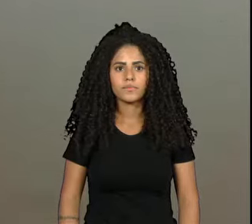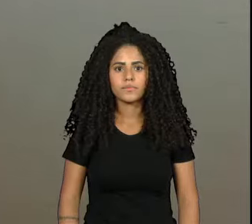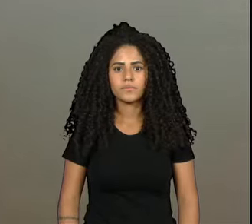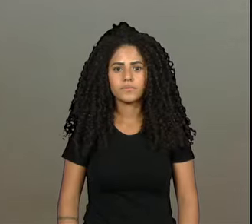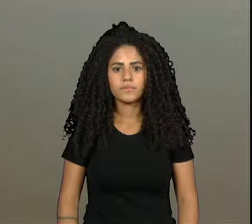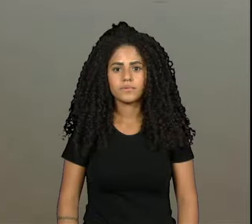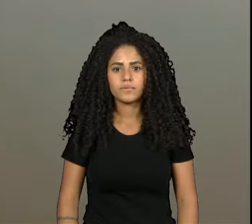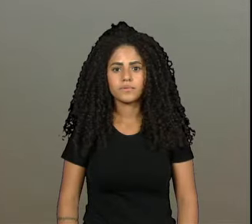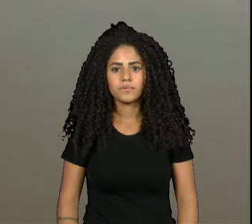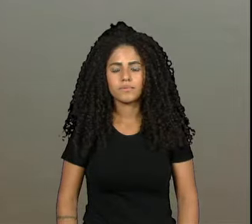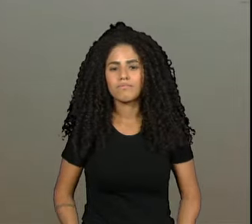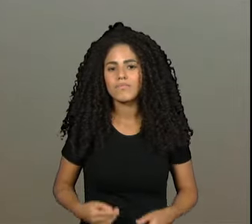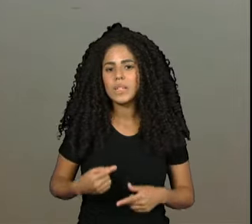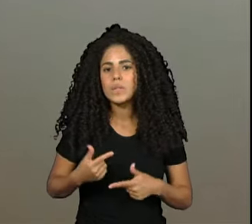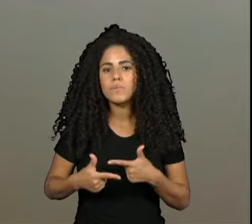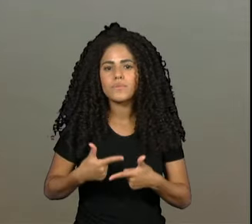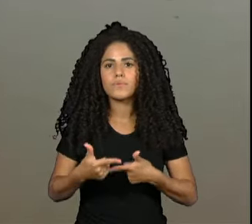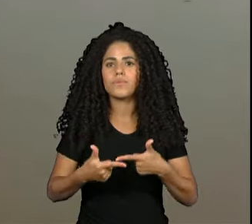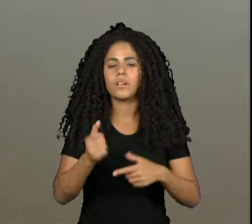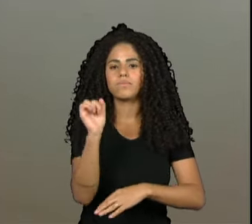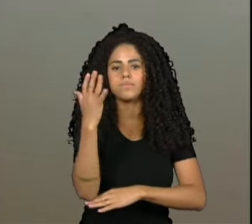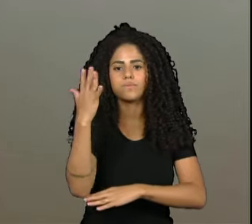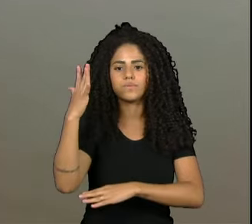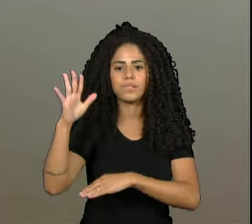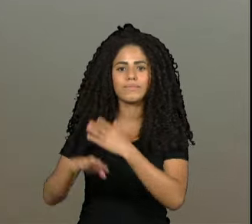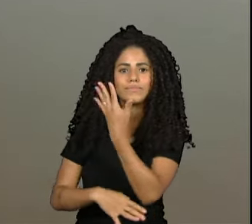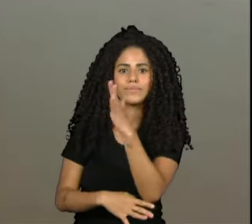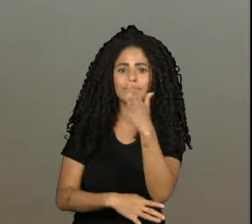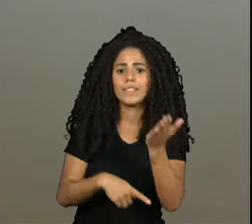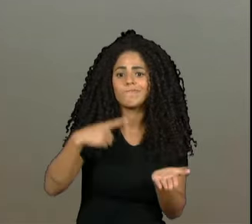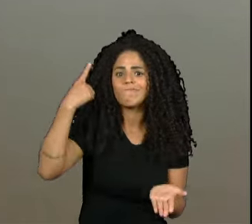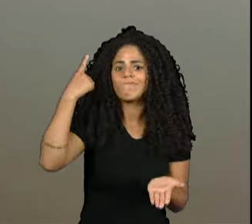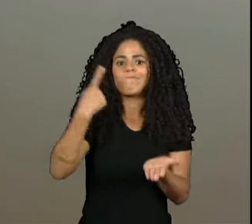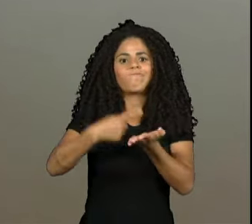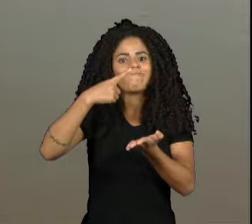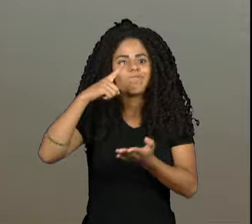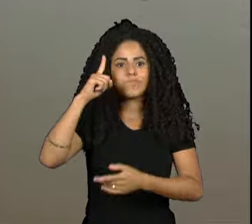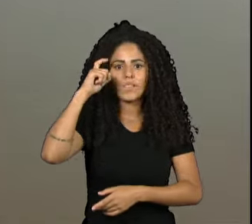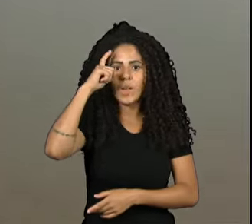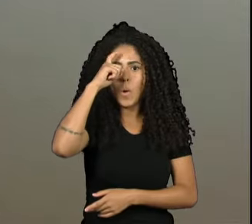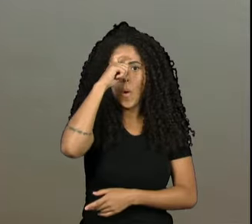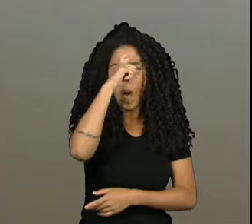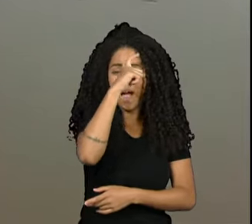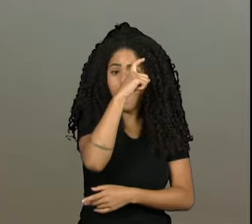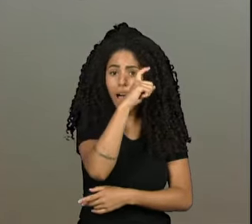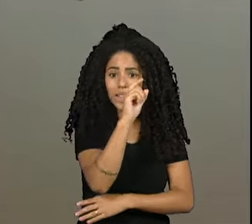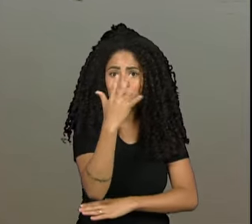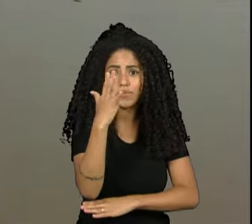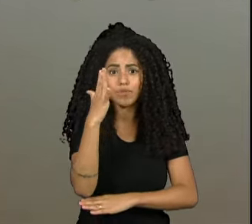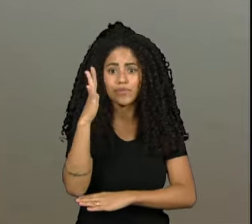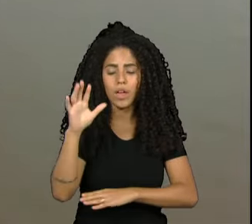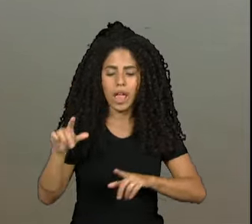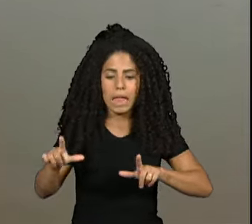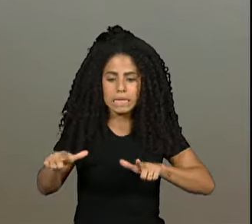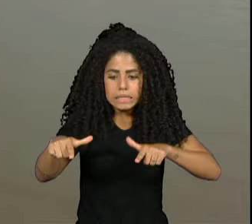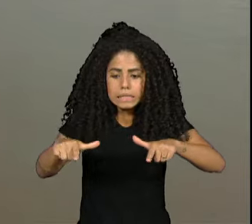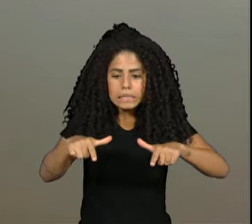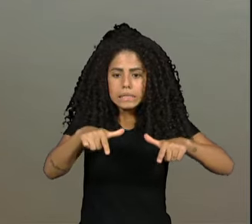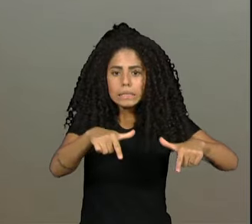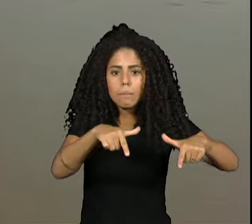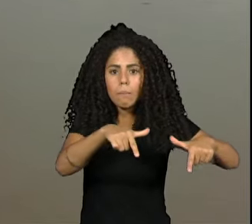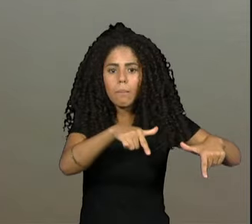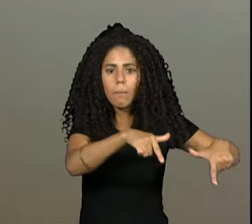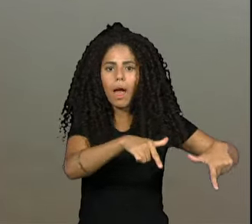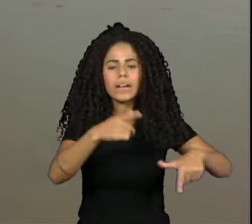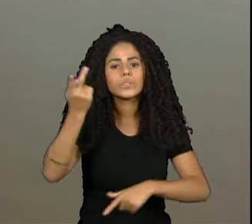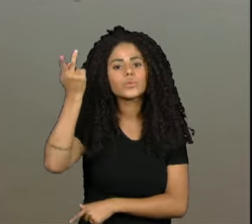Transportar a estrutura até os confins da Amazônia é um desafio quase tão grande quanto a floresta. As placas solares saíram do interior